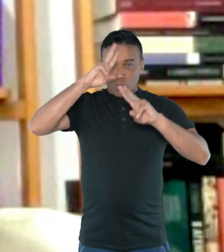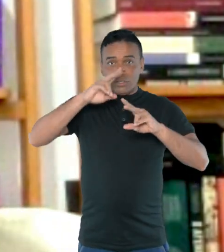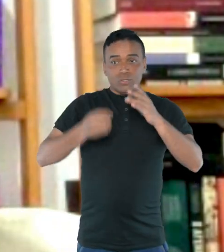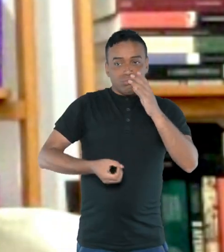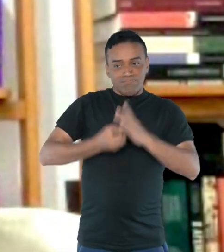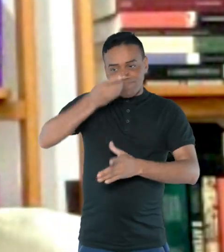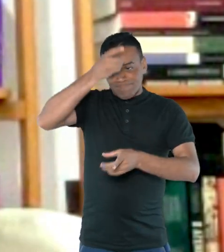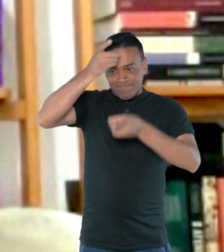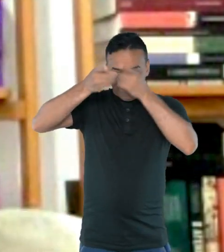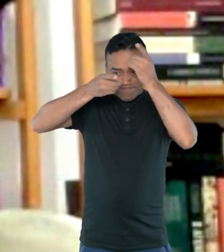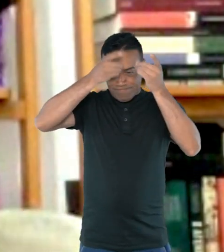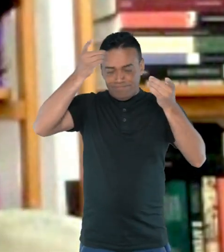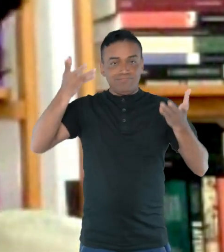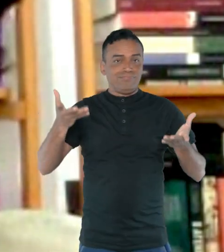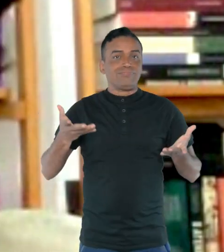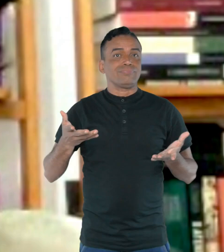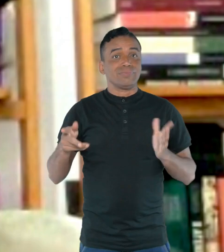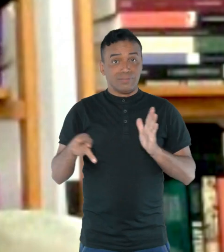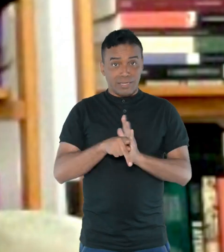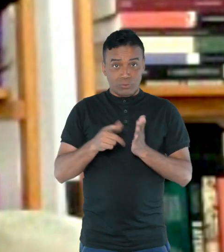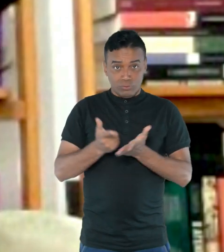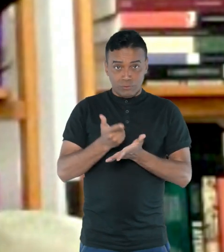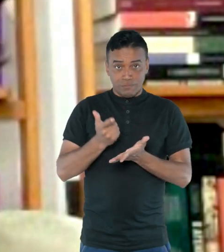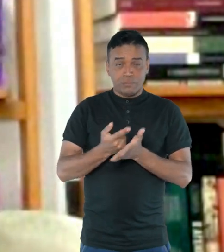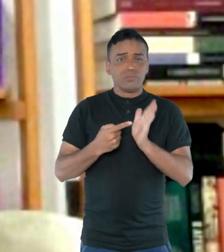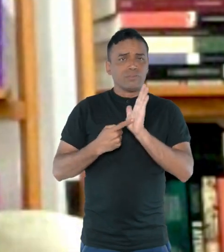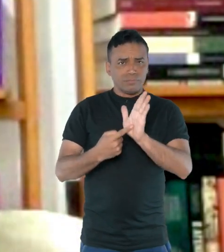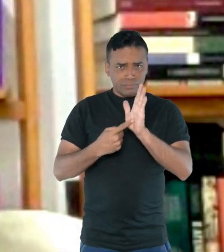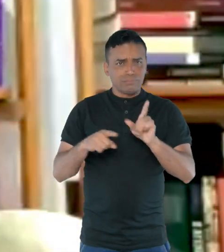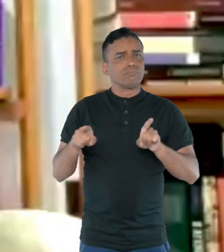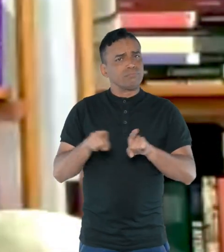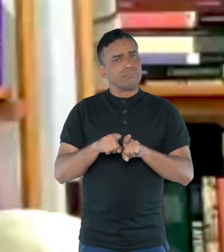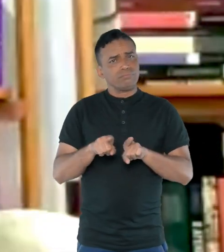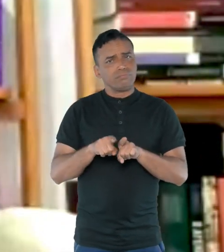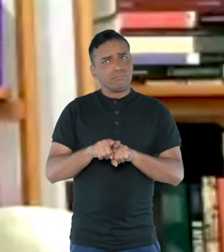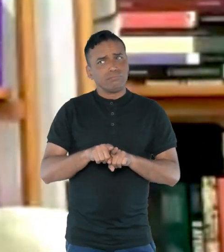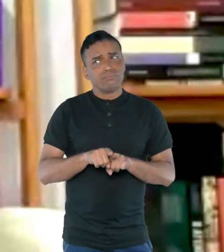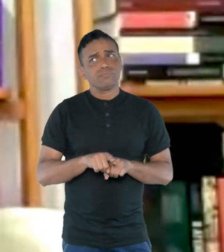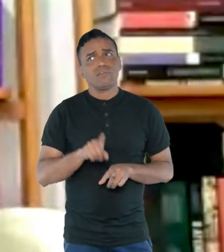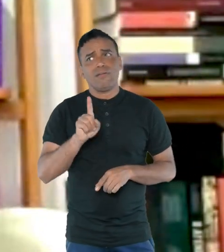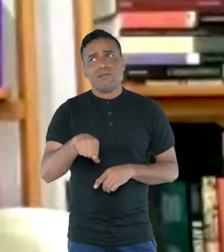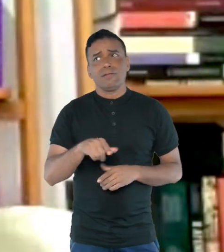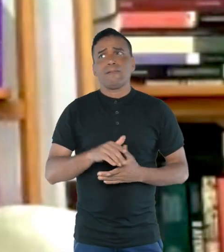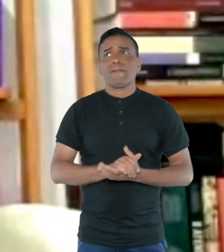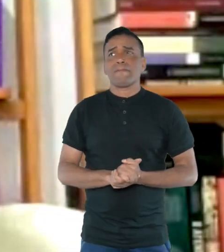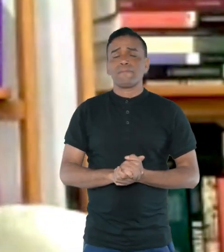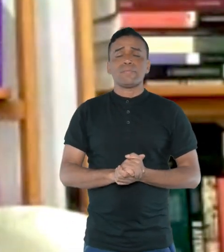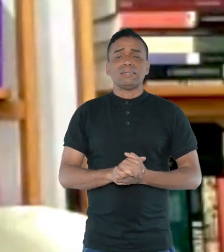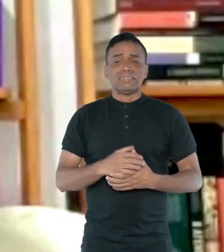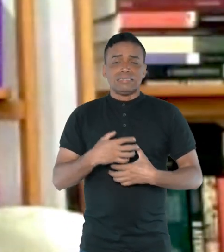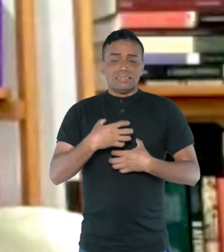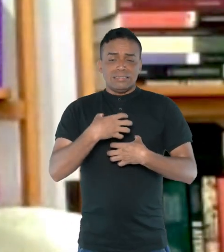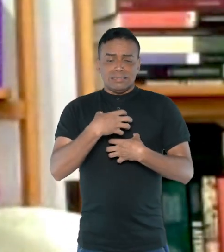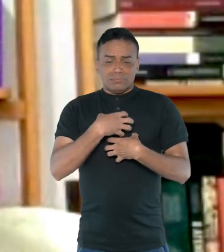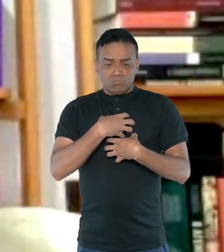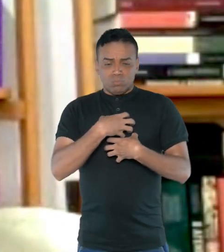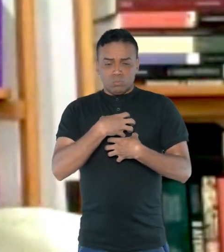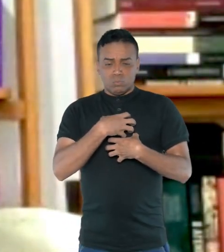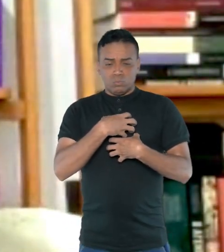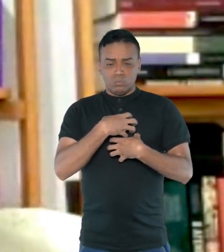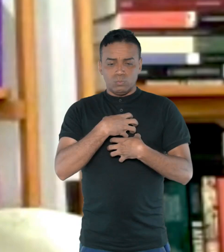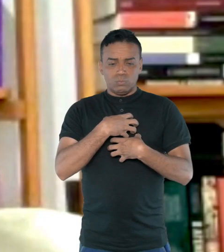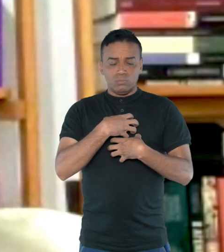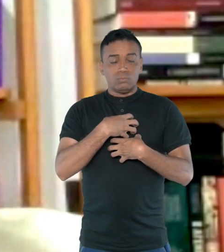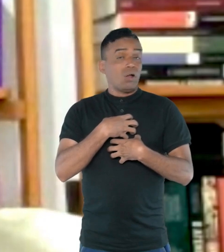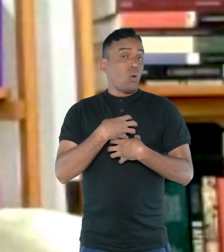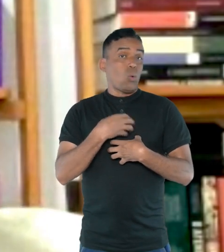eu construí, que compõem os Corpos dos Moribundos, eu quero mostrar também que esse sentimento,